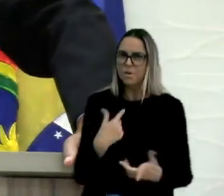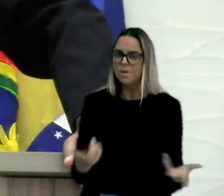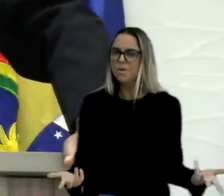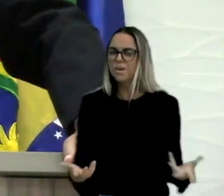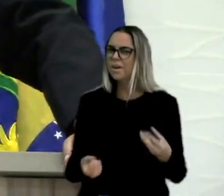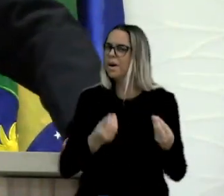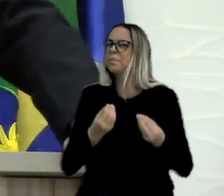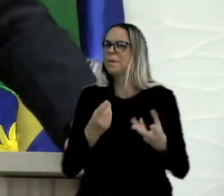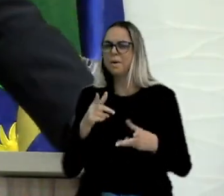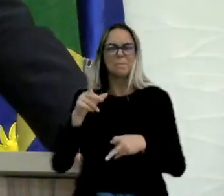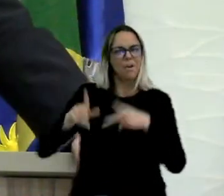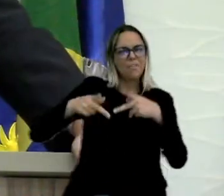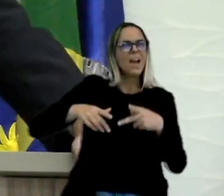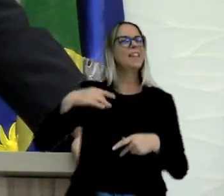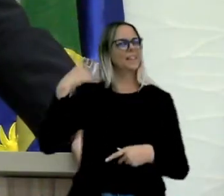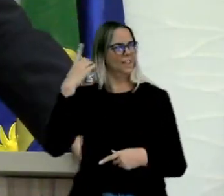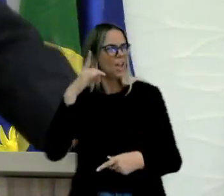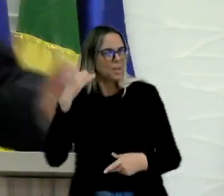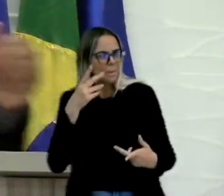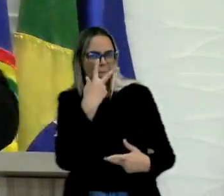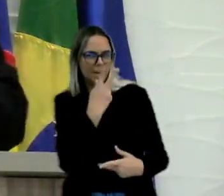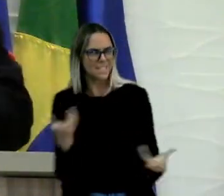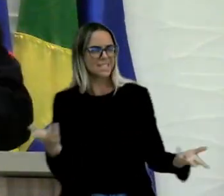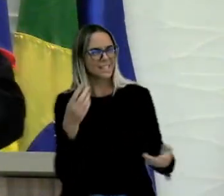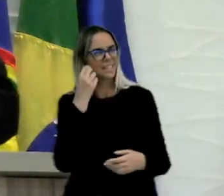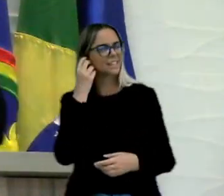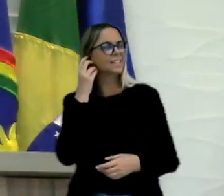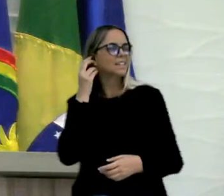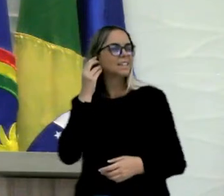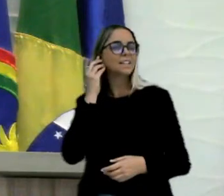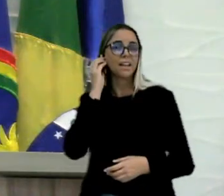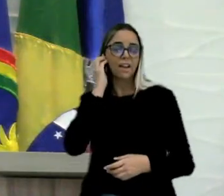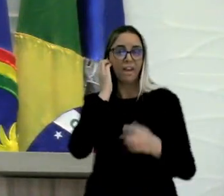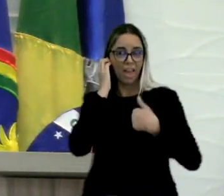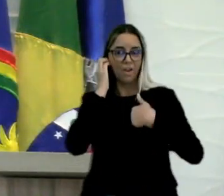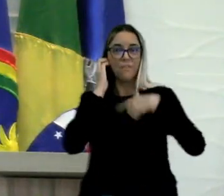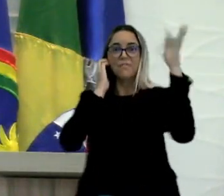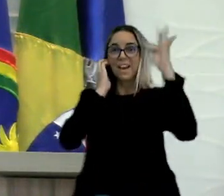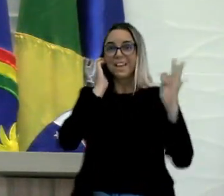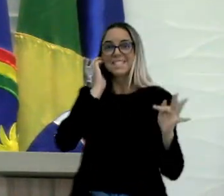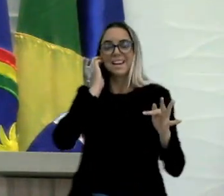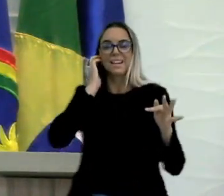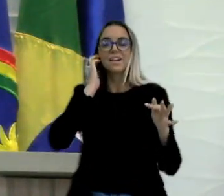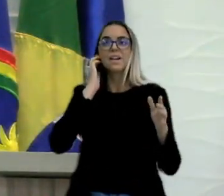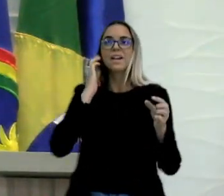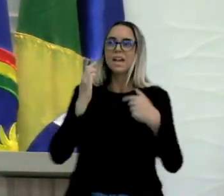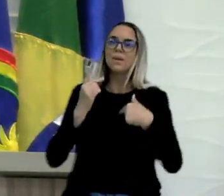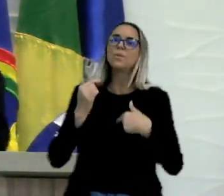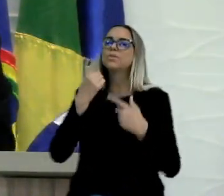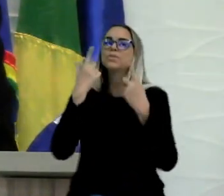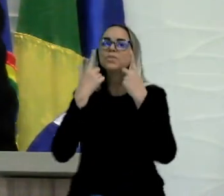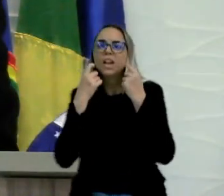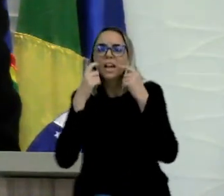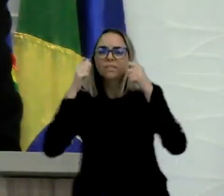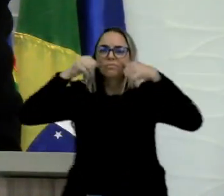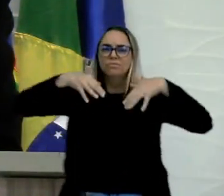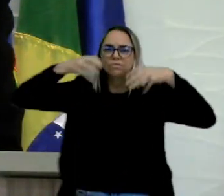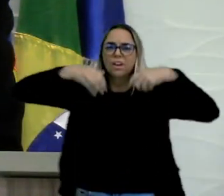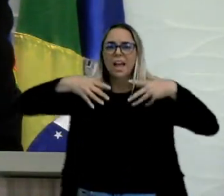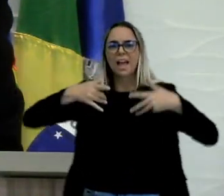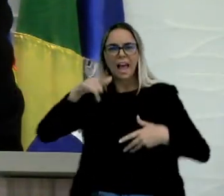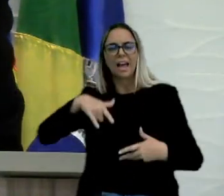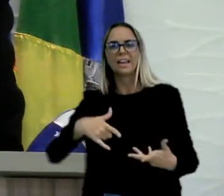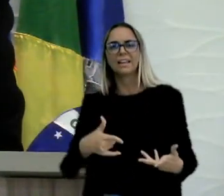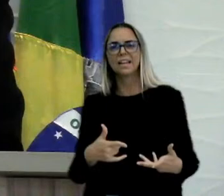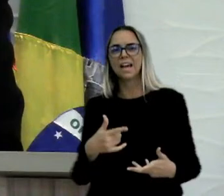ess povo S meio doido minha felicidade sabe o que foi minha minha felicidade porque eu chorei e eu choro Bruno